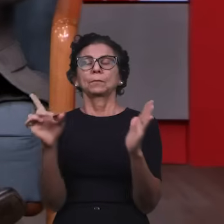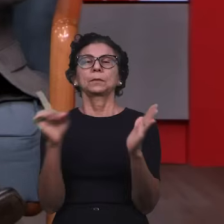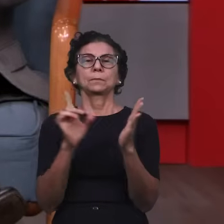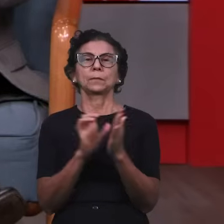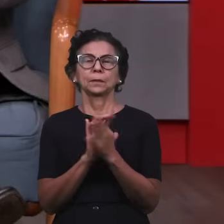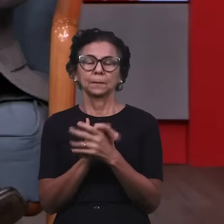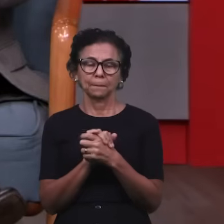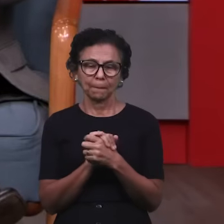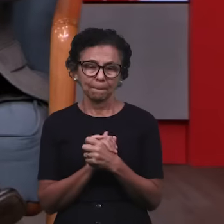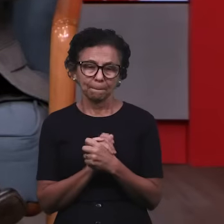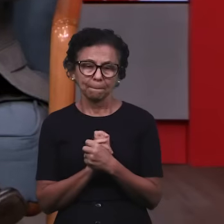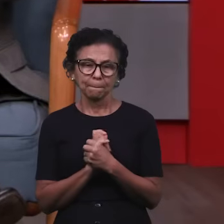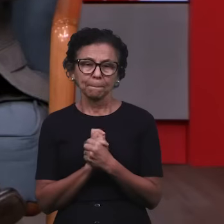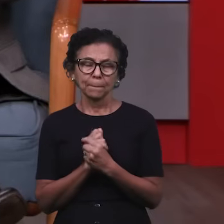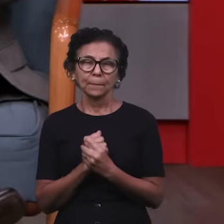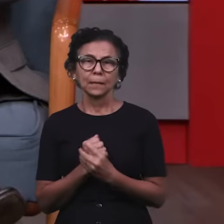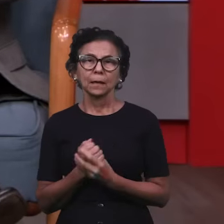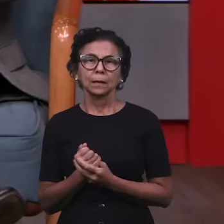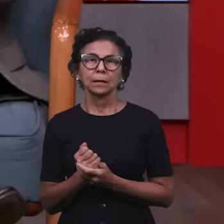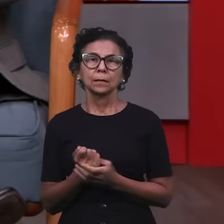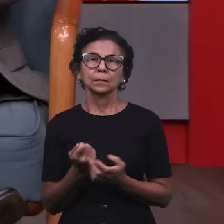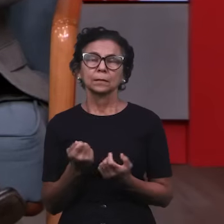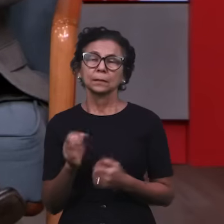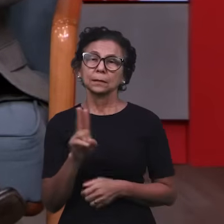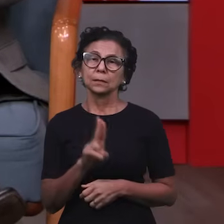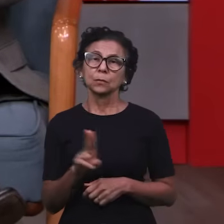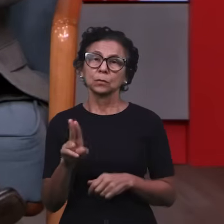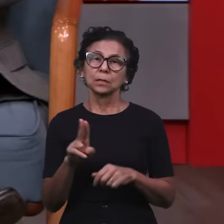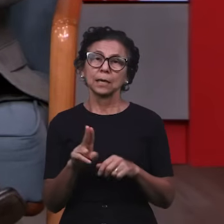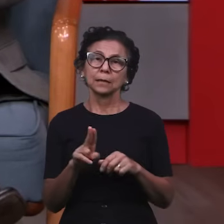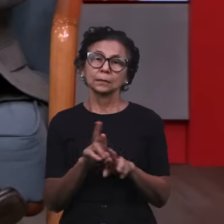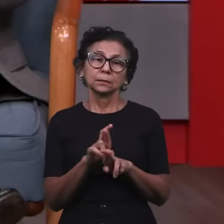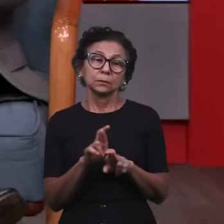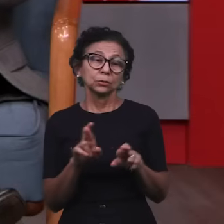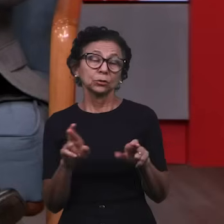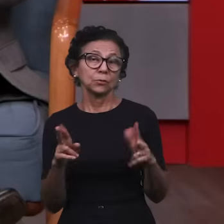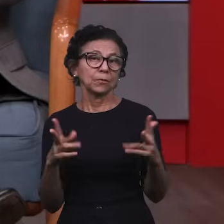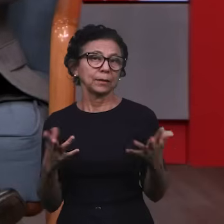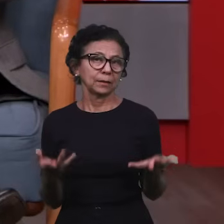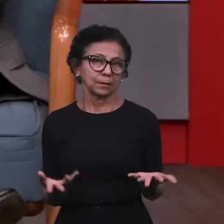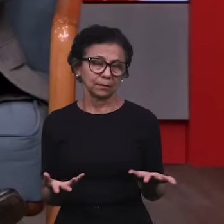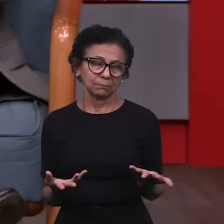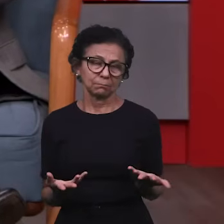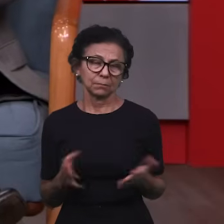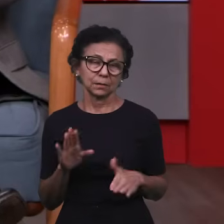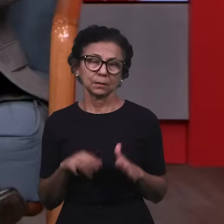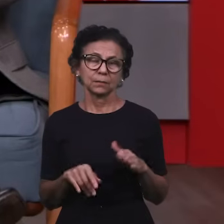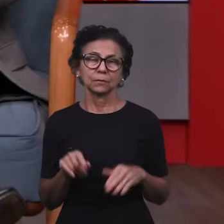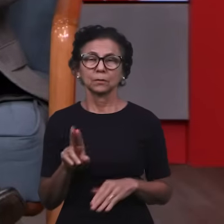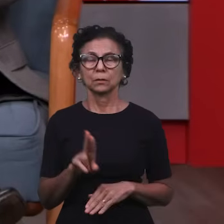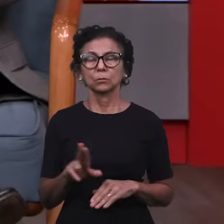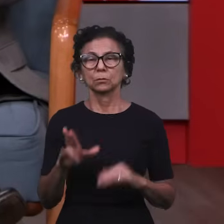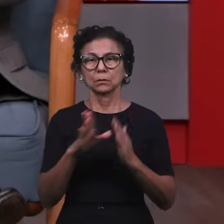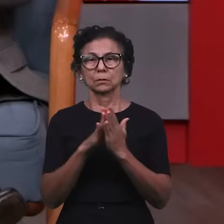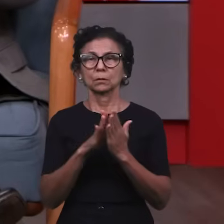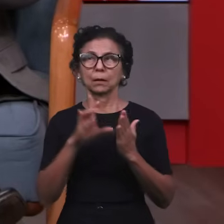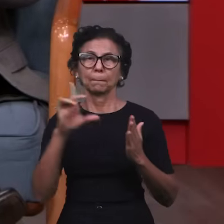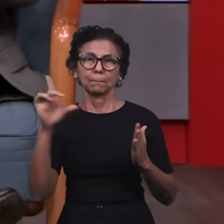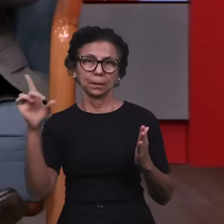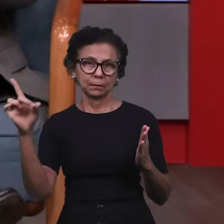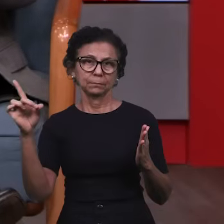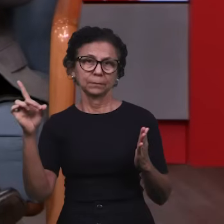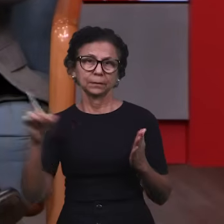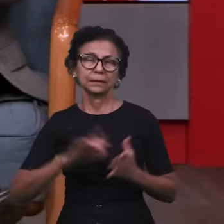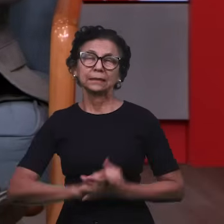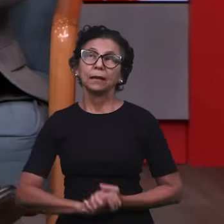usada de uma forma diferente. Às vezes você usa a palavra de uma